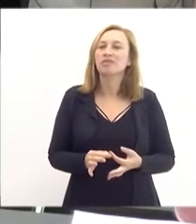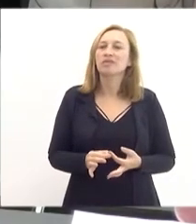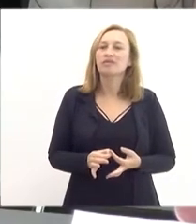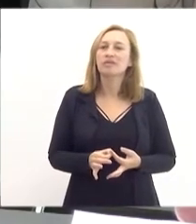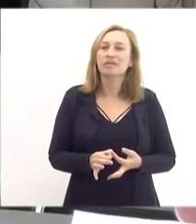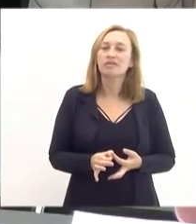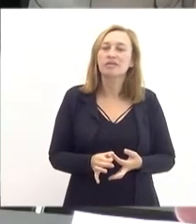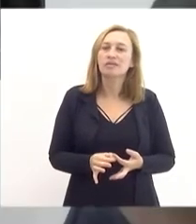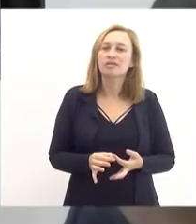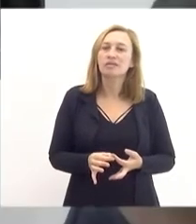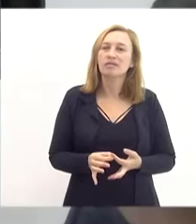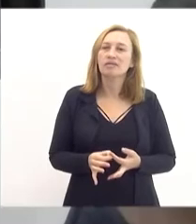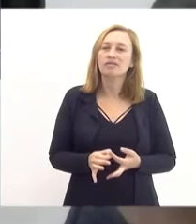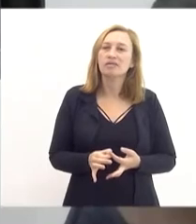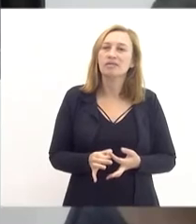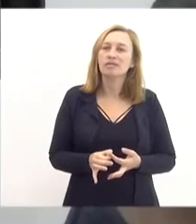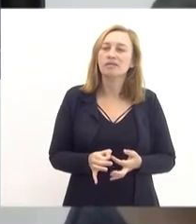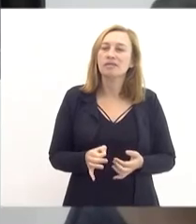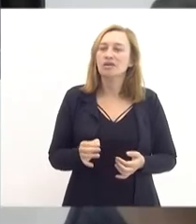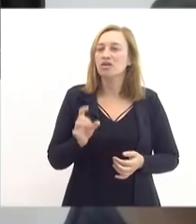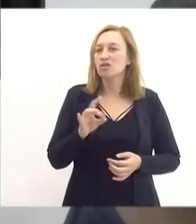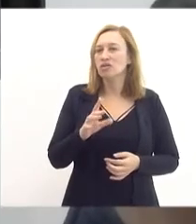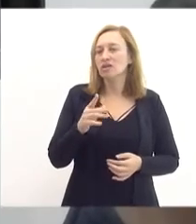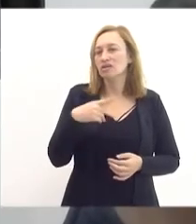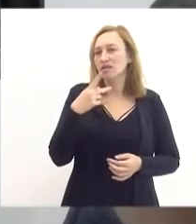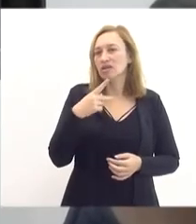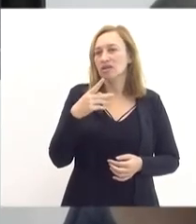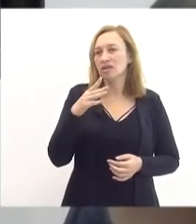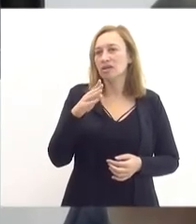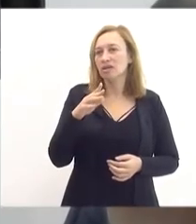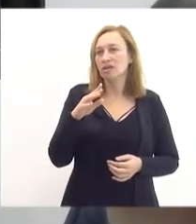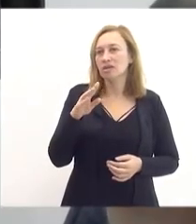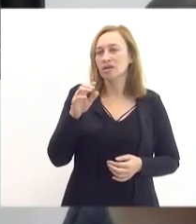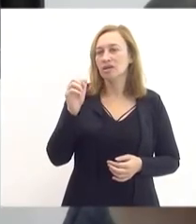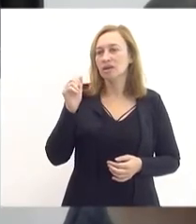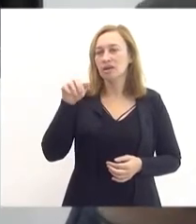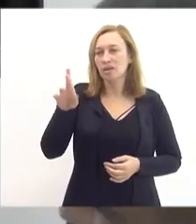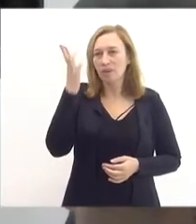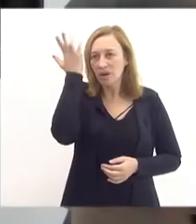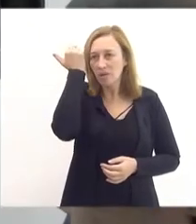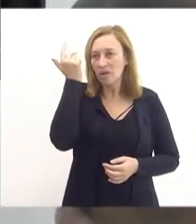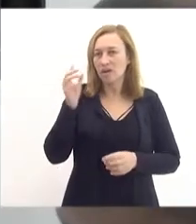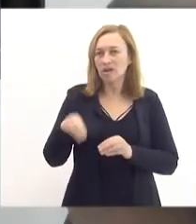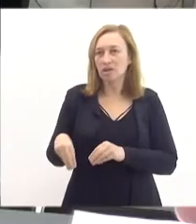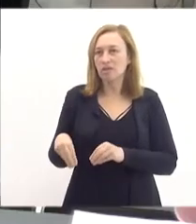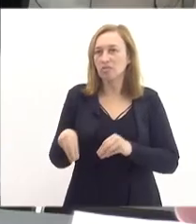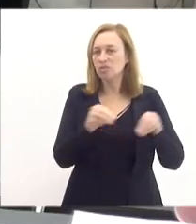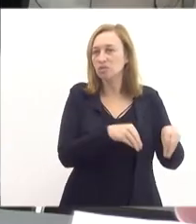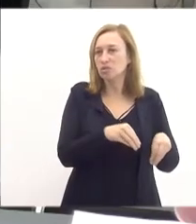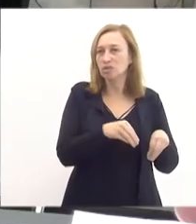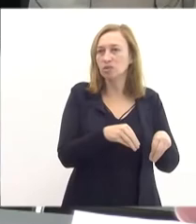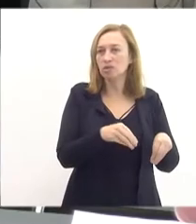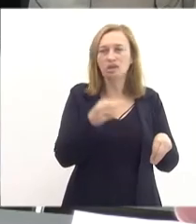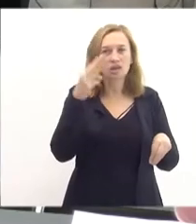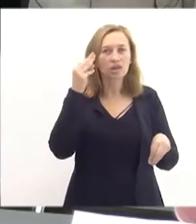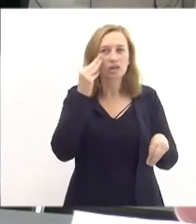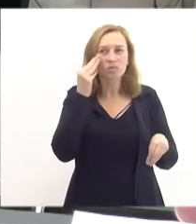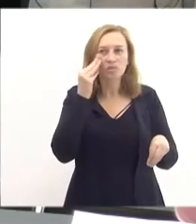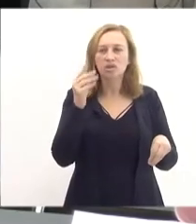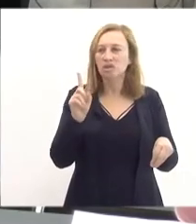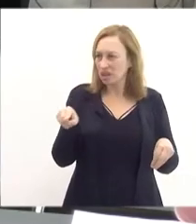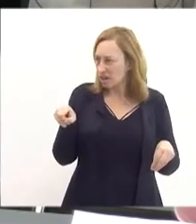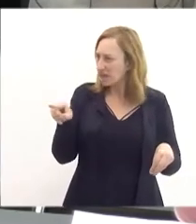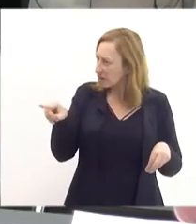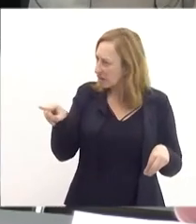PSOL mesmo, porque o que estaria faltando é o Leomar, que foi para o PSB, a bancada do PSOL, tá certo. Não, e a Mônica também, né? Mas está aí,